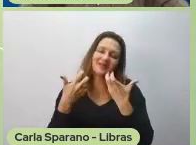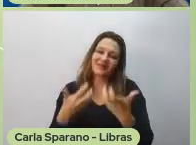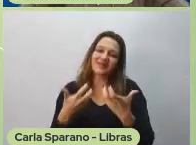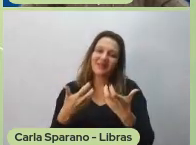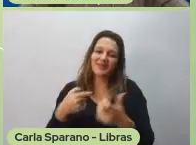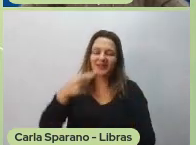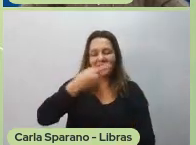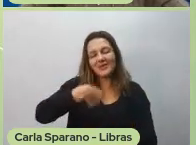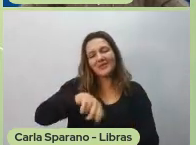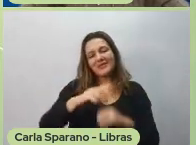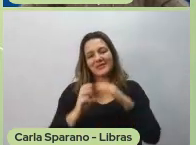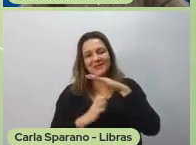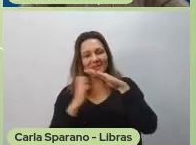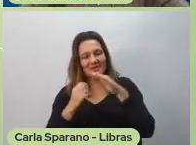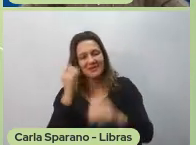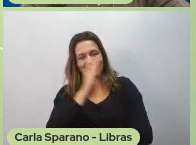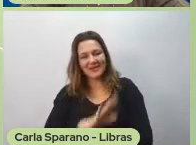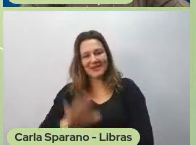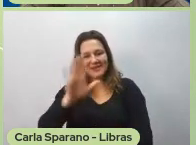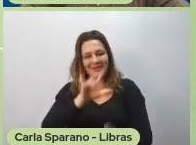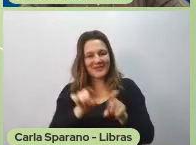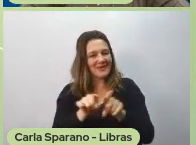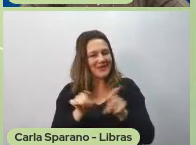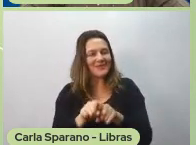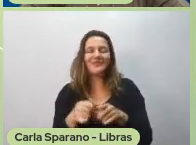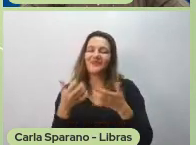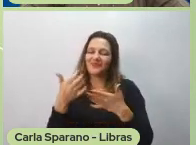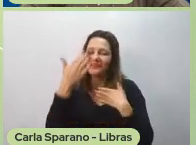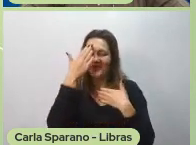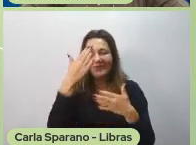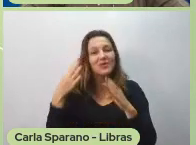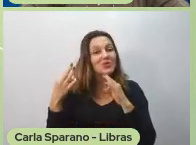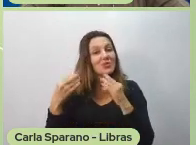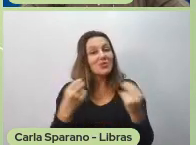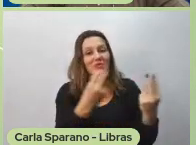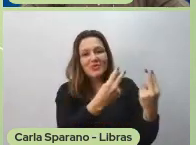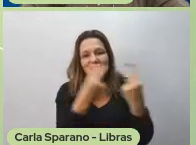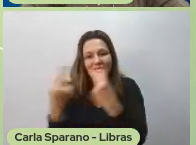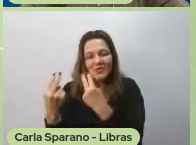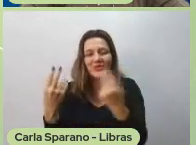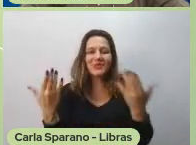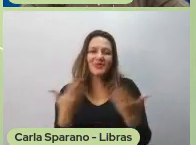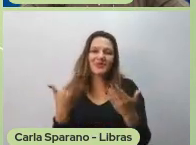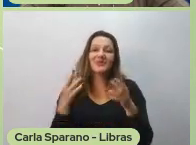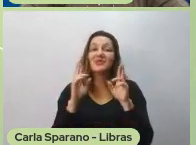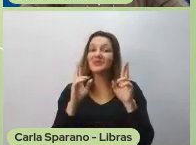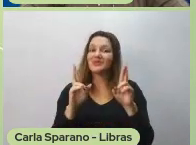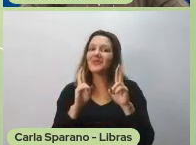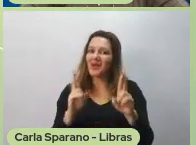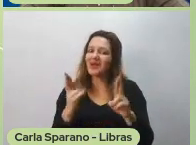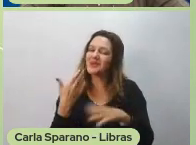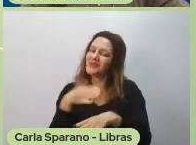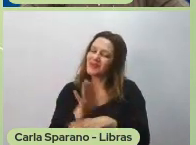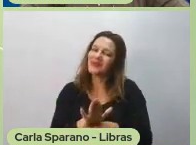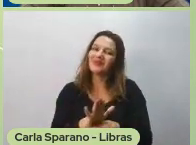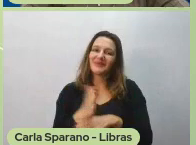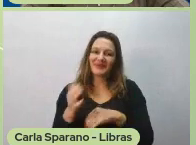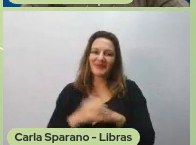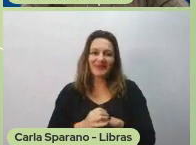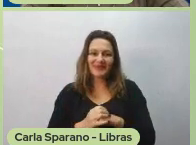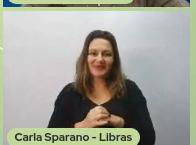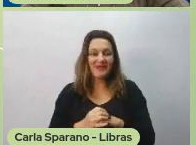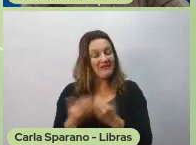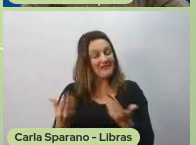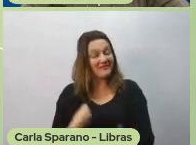nossas organizações e no Brasil. Então, eu queria agradecer a todo mundo que estava aqui com a gente hoje. Espero que a gente tenha contribuído e que a gente está